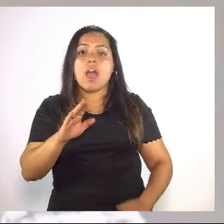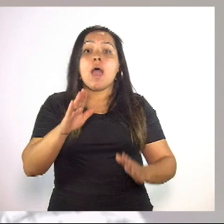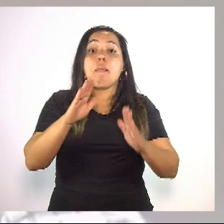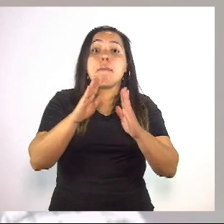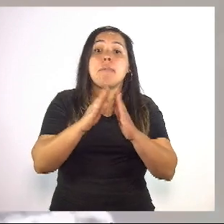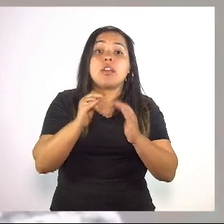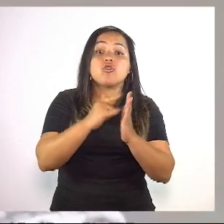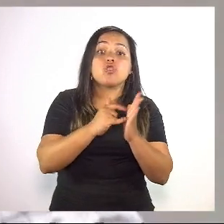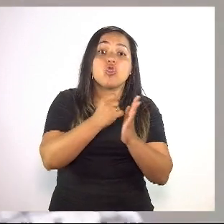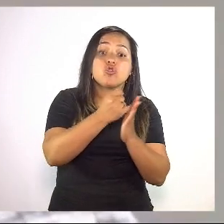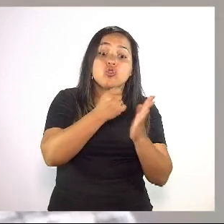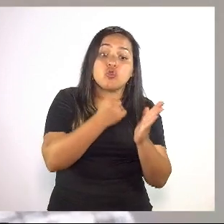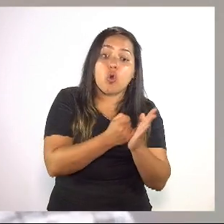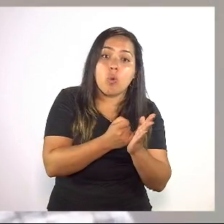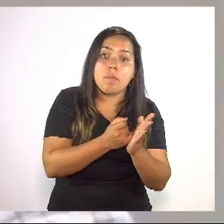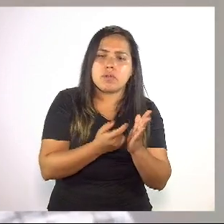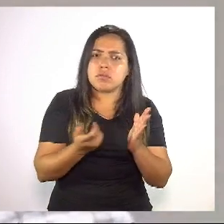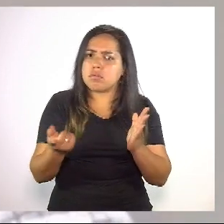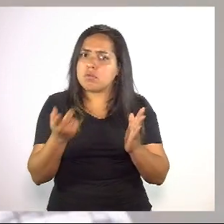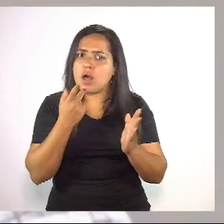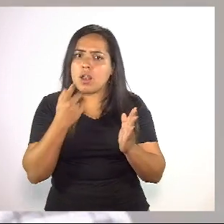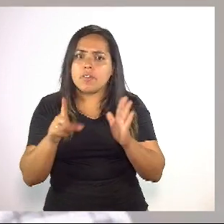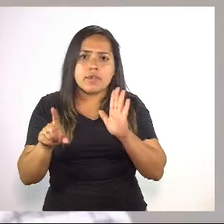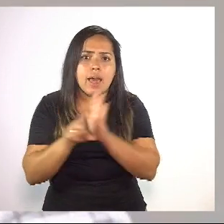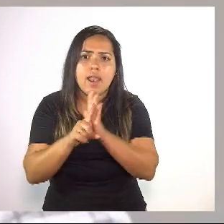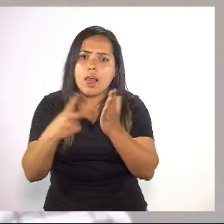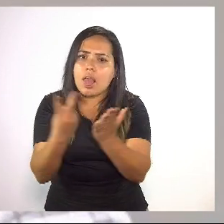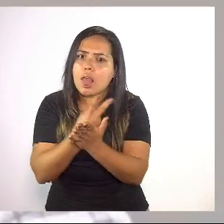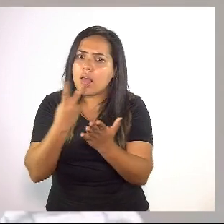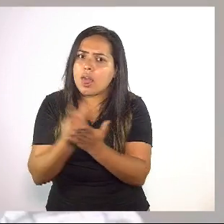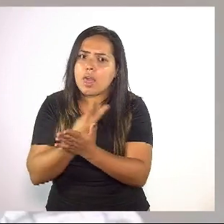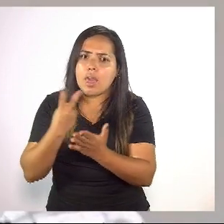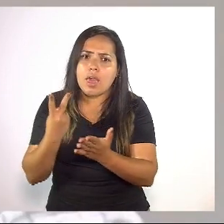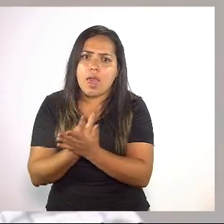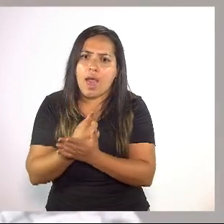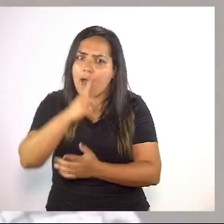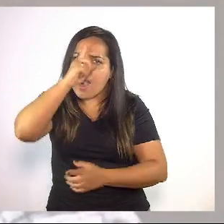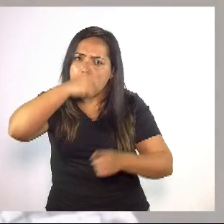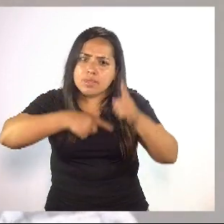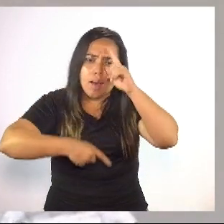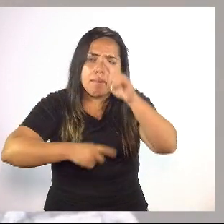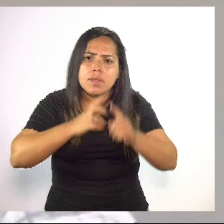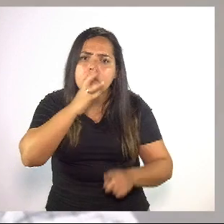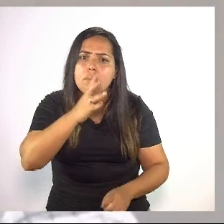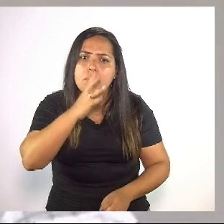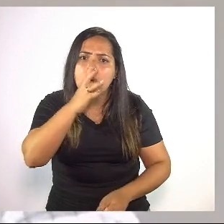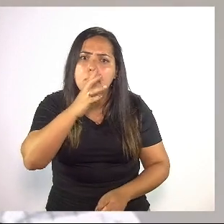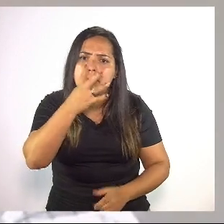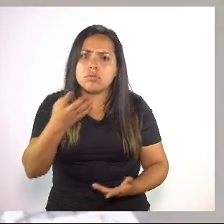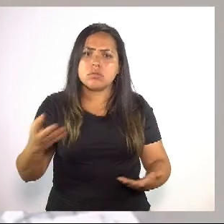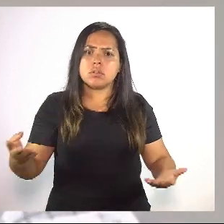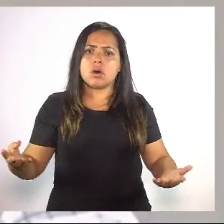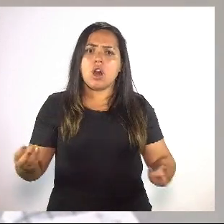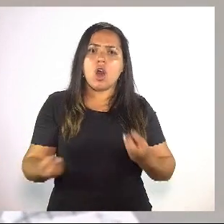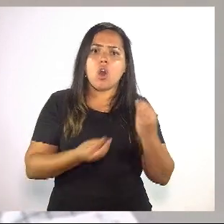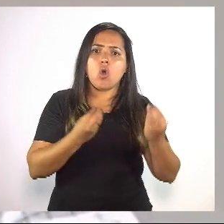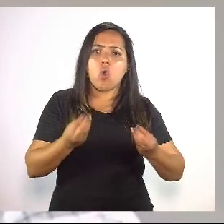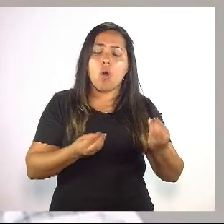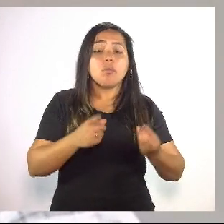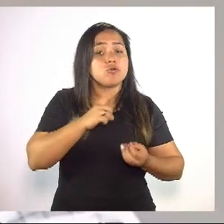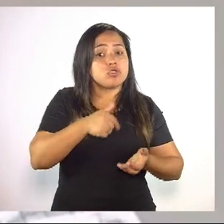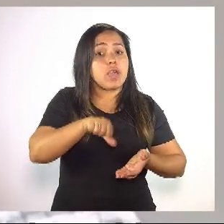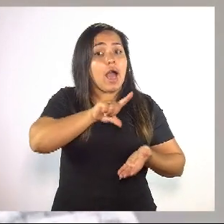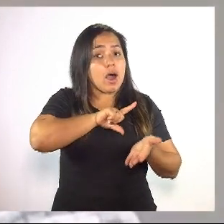apontando a inconstitucionalidade da lei, seja por vício de iniciativa, seja por uma violação material do Pacto Federativo,